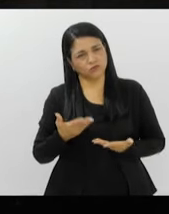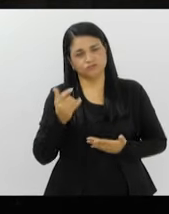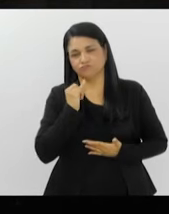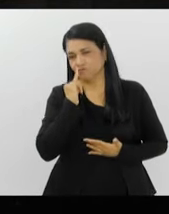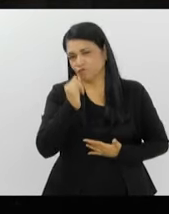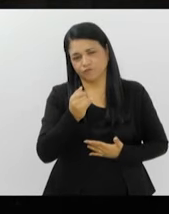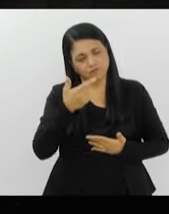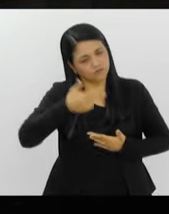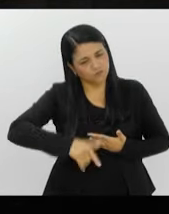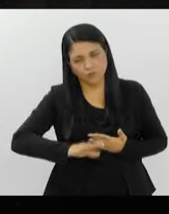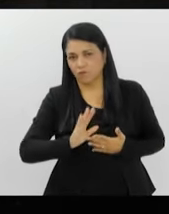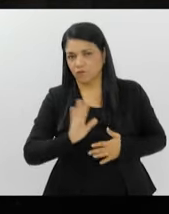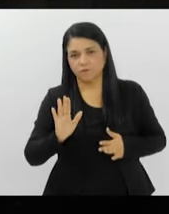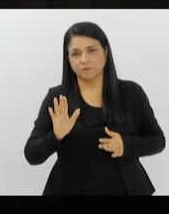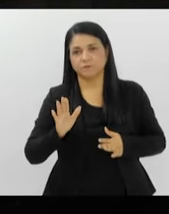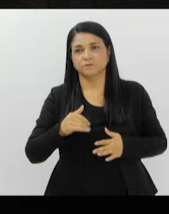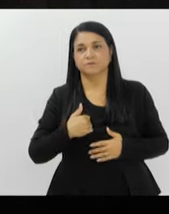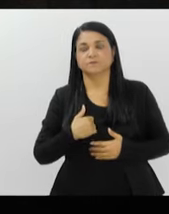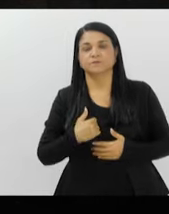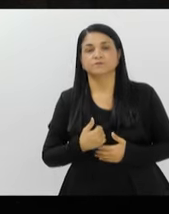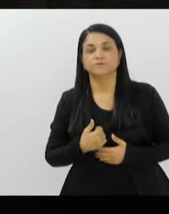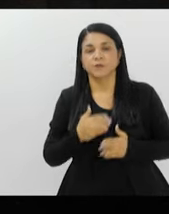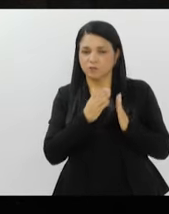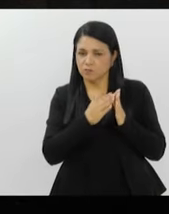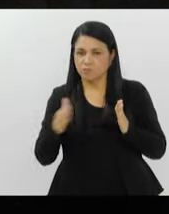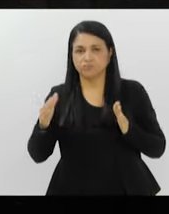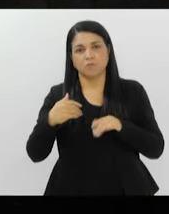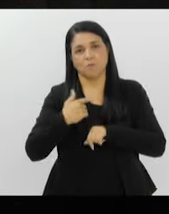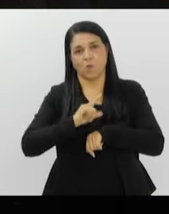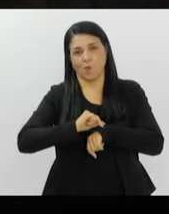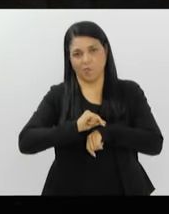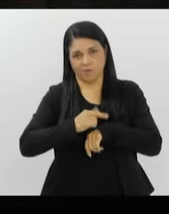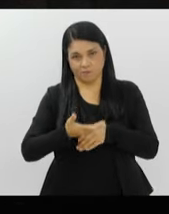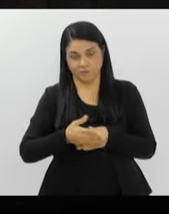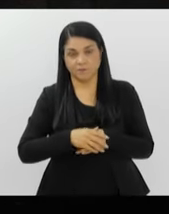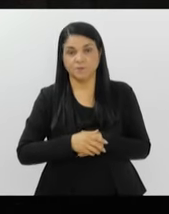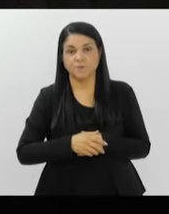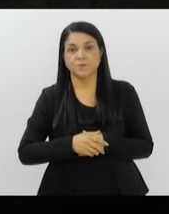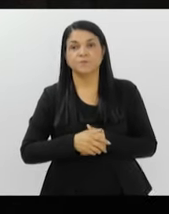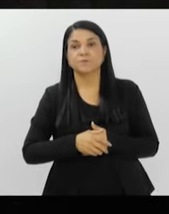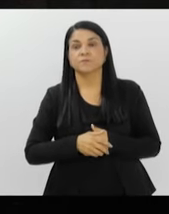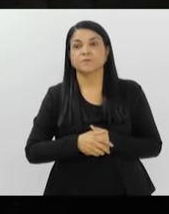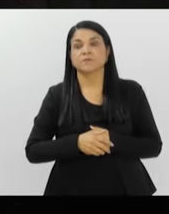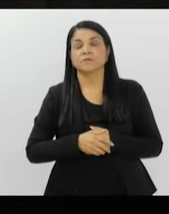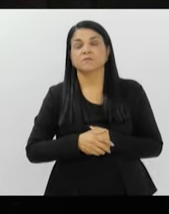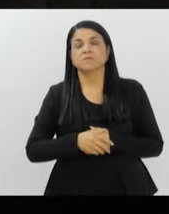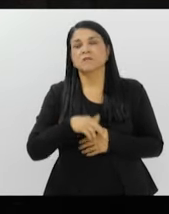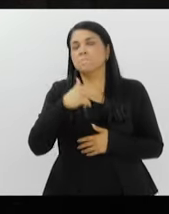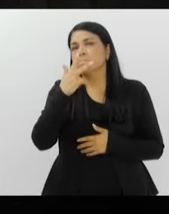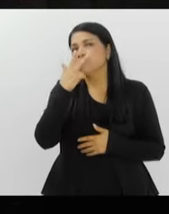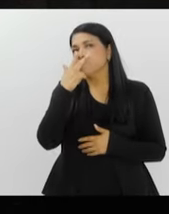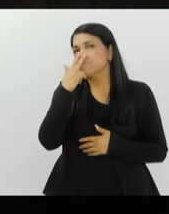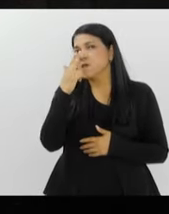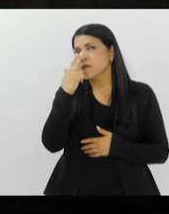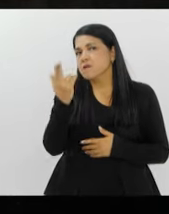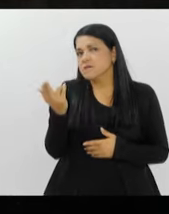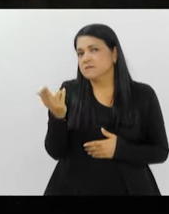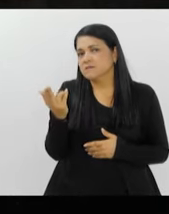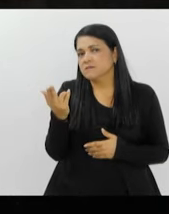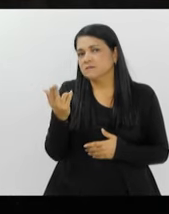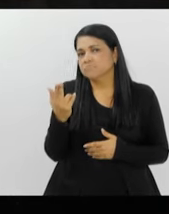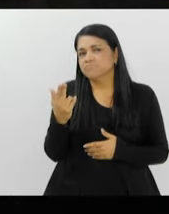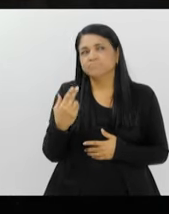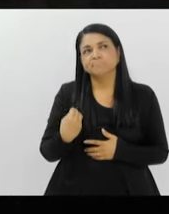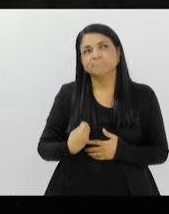repetir hoje para não expandir o meu tempo mas parece que o tá se